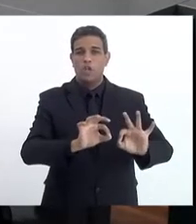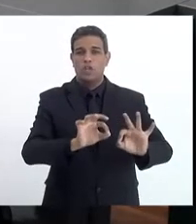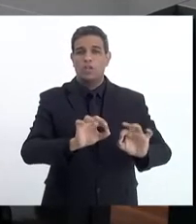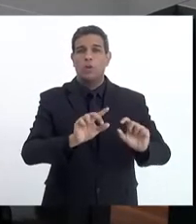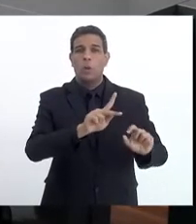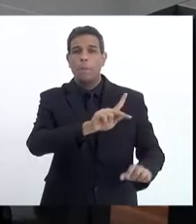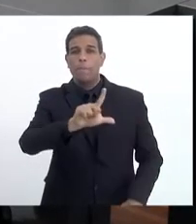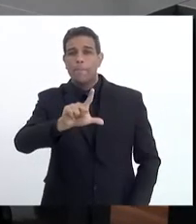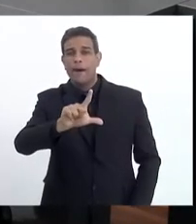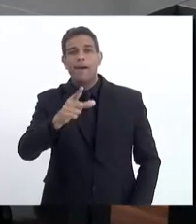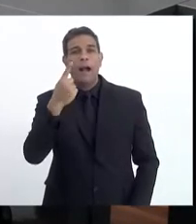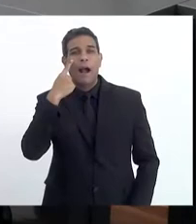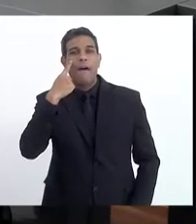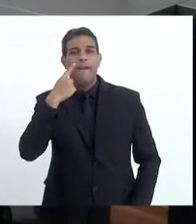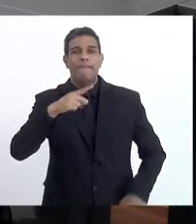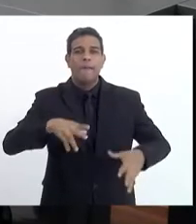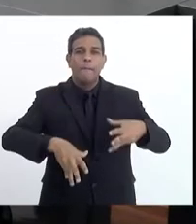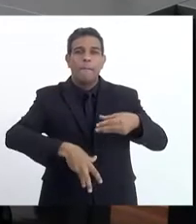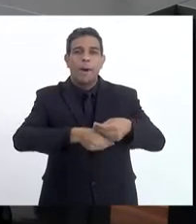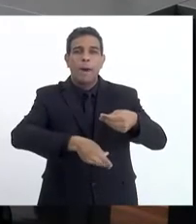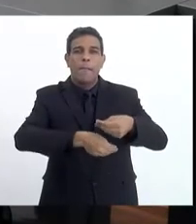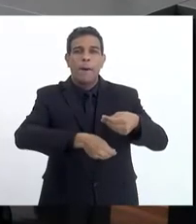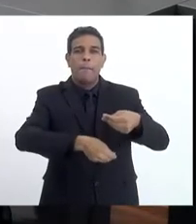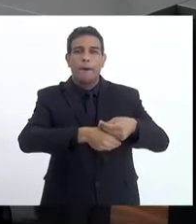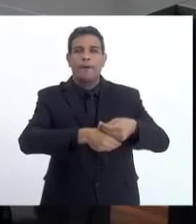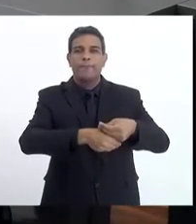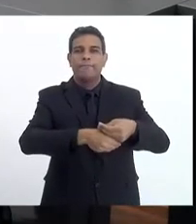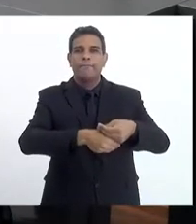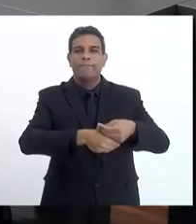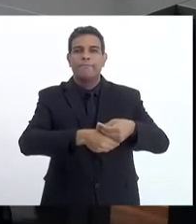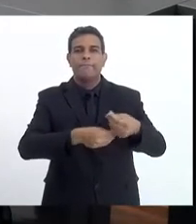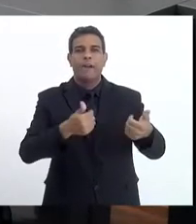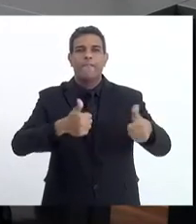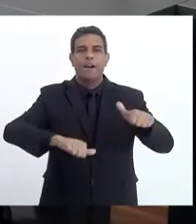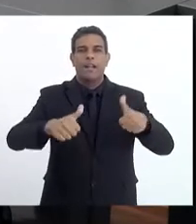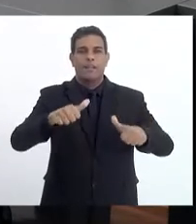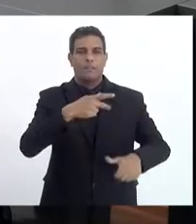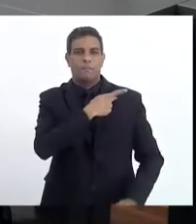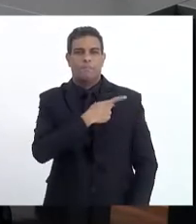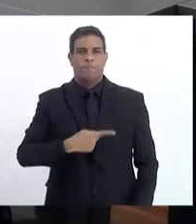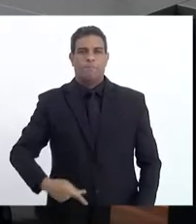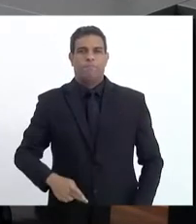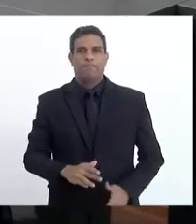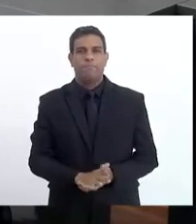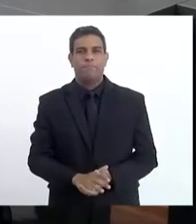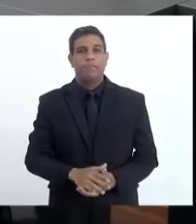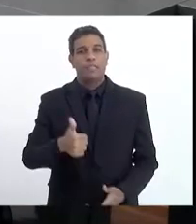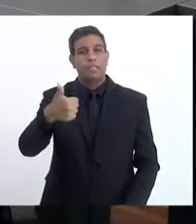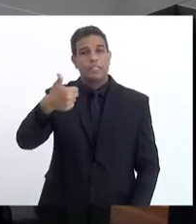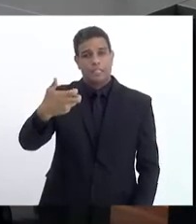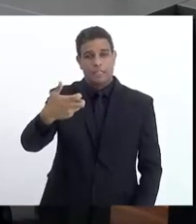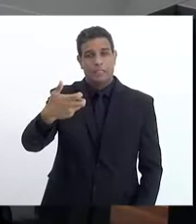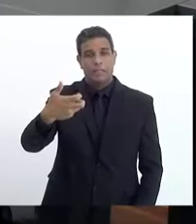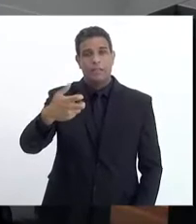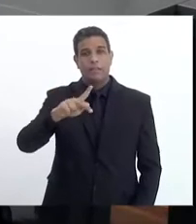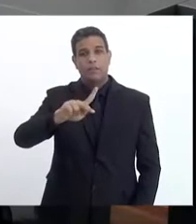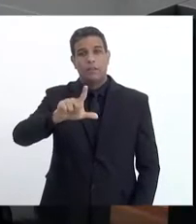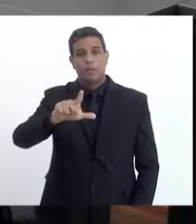Eu quero propor algumas emendas. Vistas à presidência. 15. Projeto